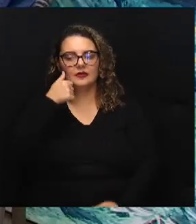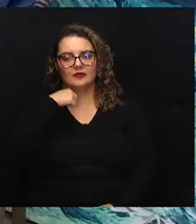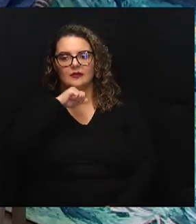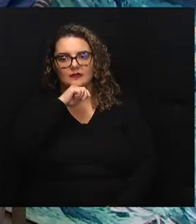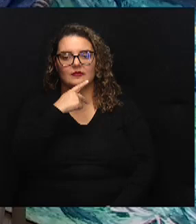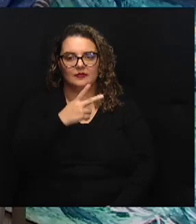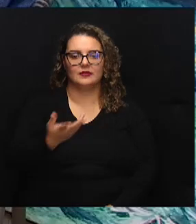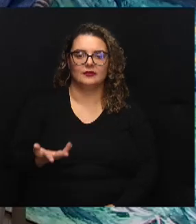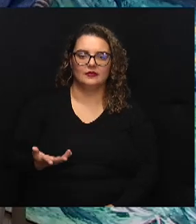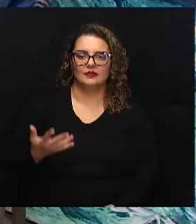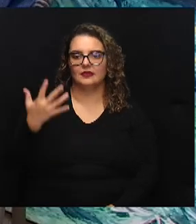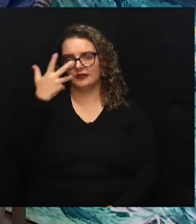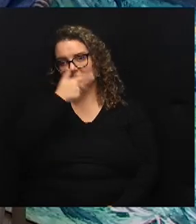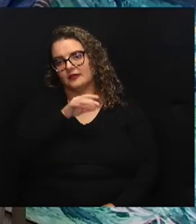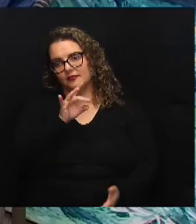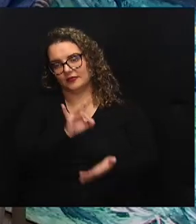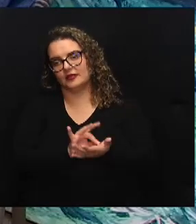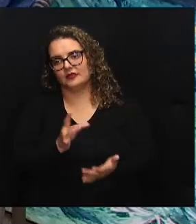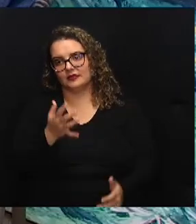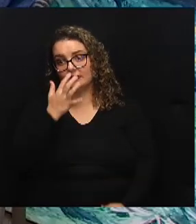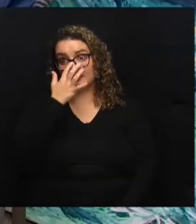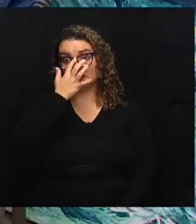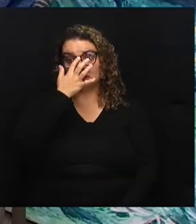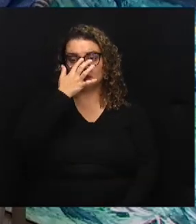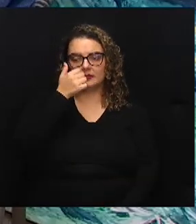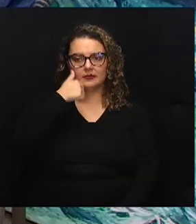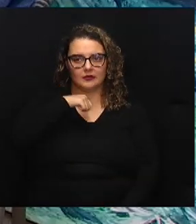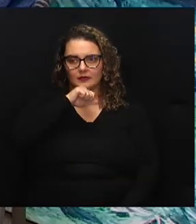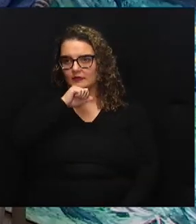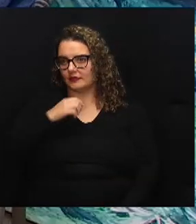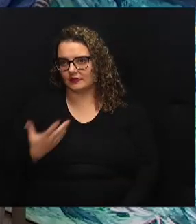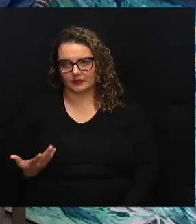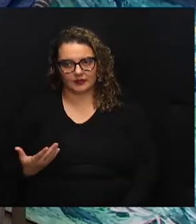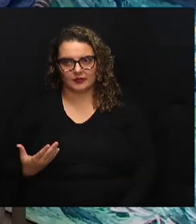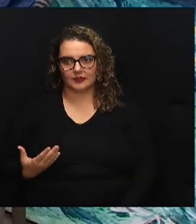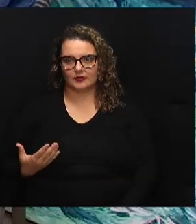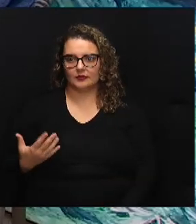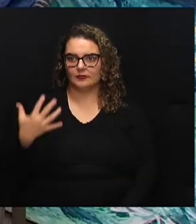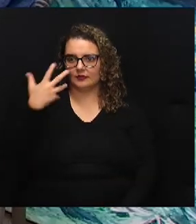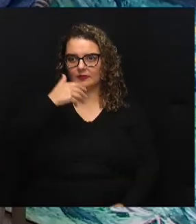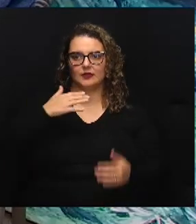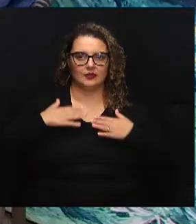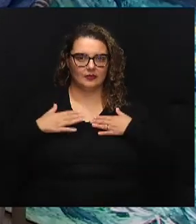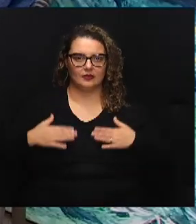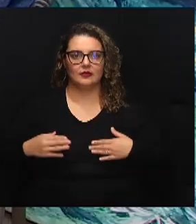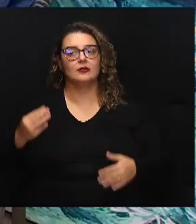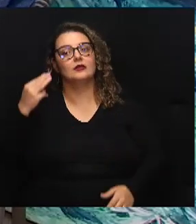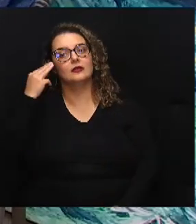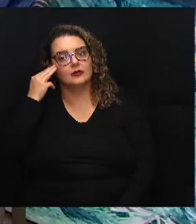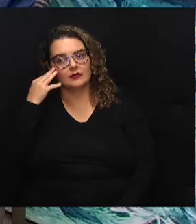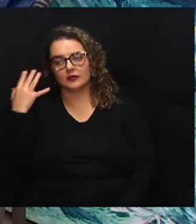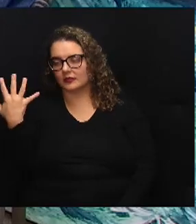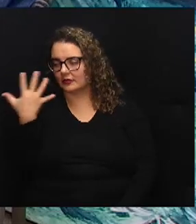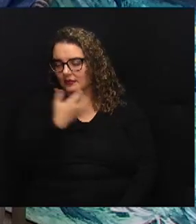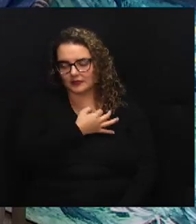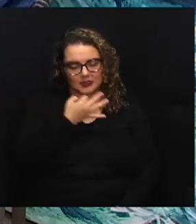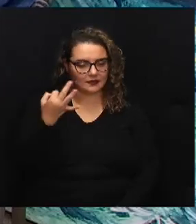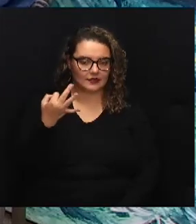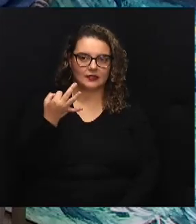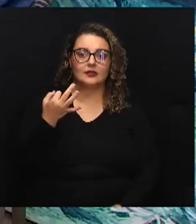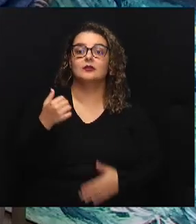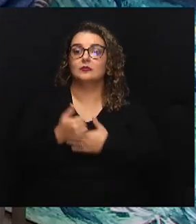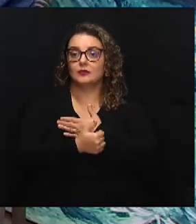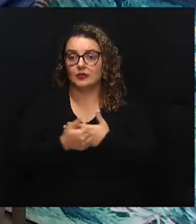bonita. E ela foi bonita a vida inteira. Bonita fisicamente e bonita mentalmente,